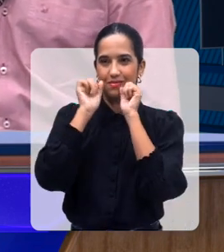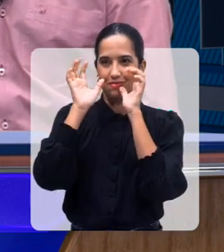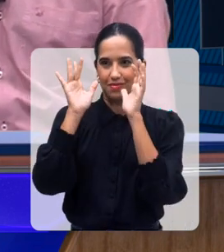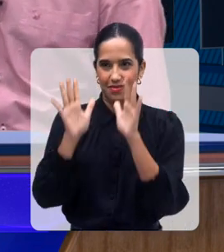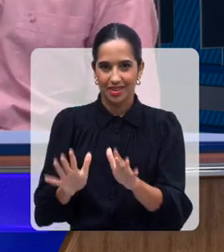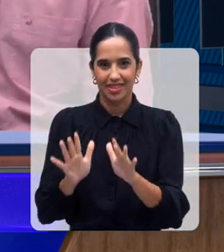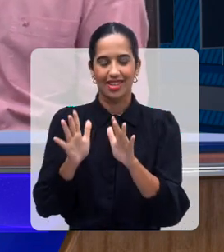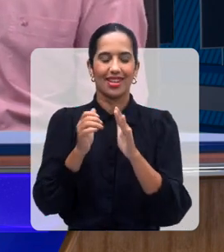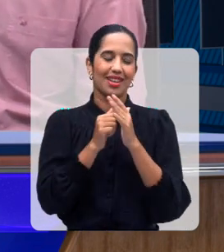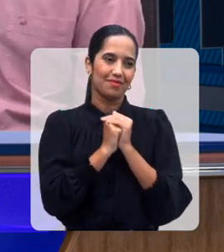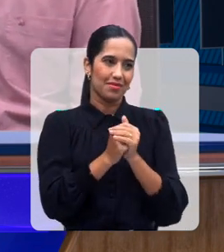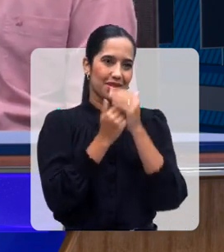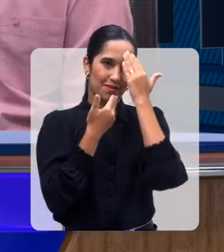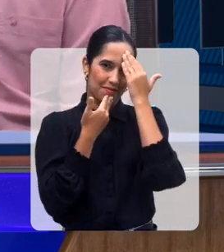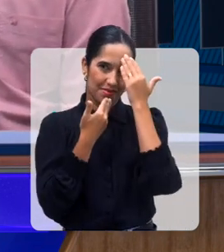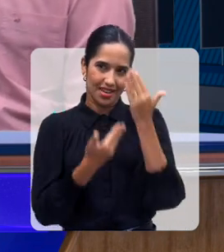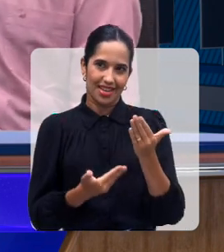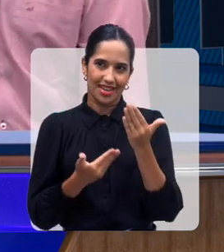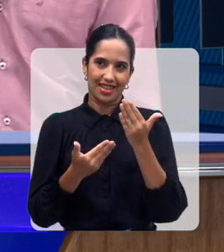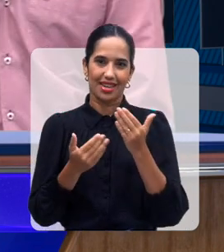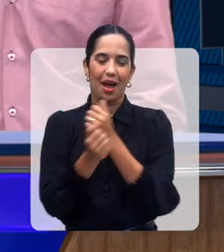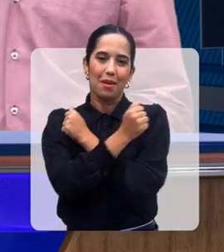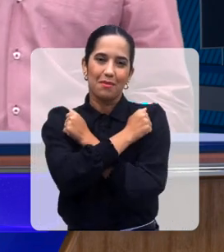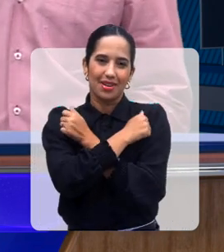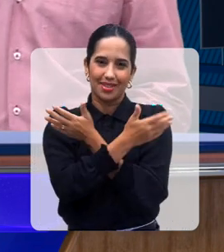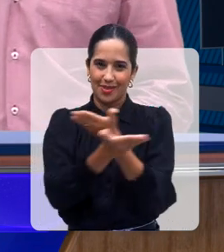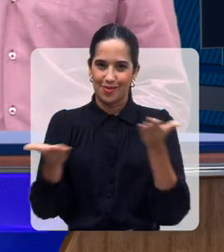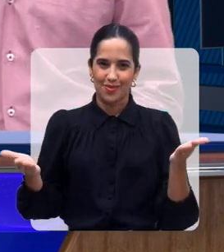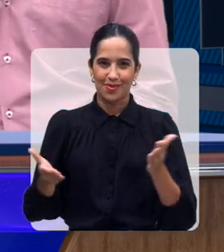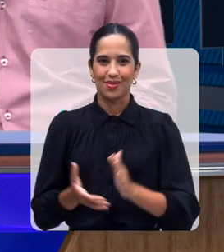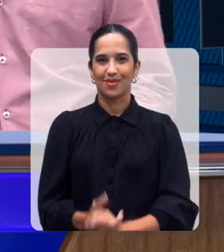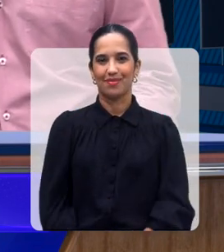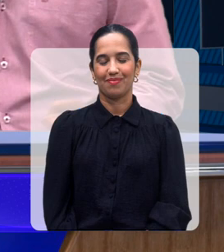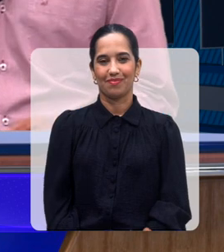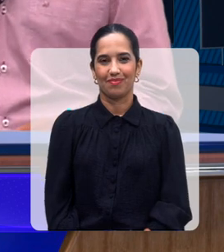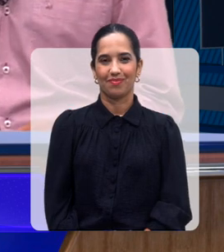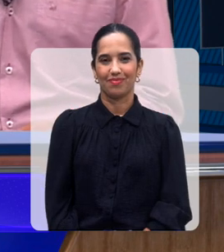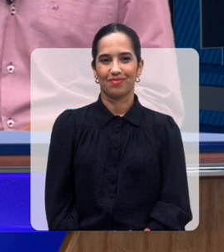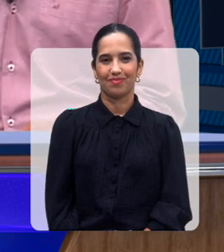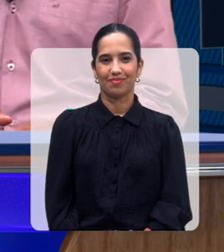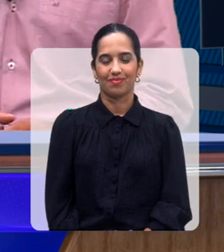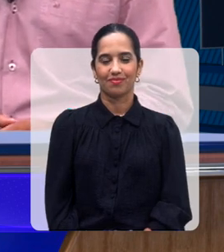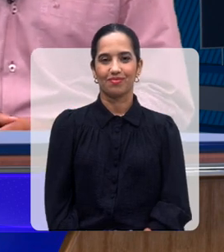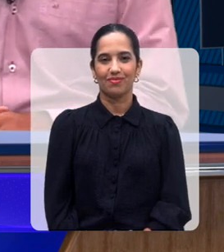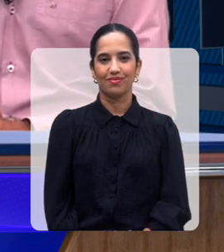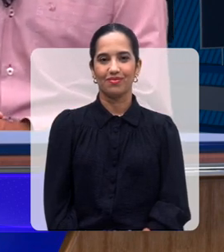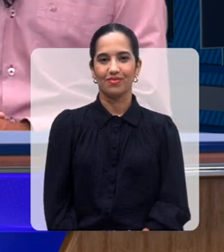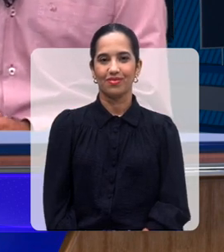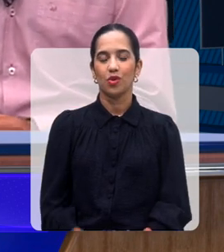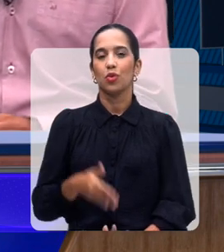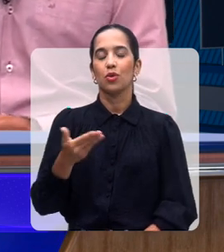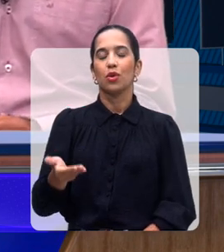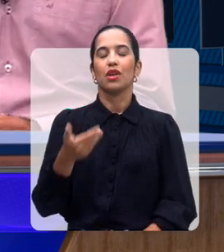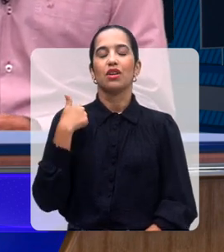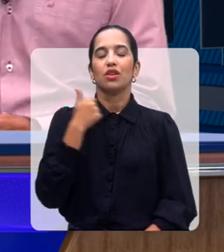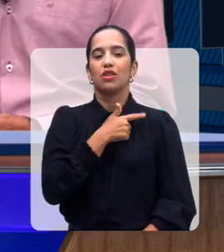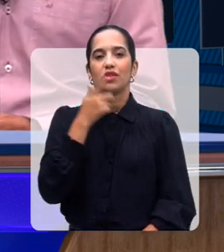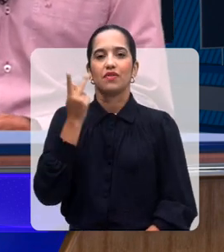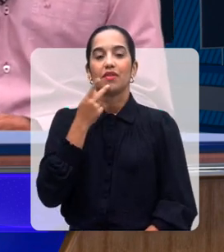abençoe. Amém, muito obrigada também. Bom. Um abraço para todo mundo. Tá certo. Quando nós falamos aqui, em